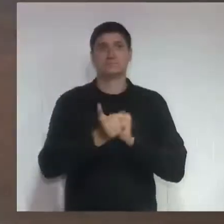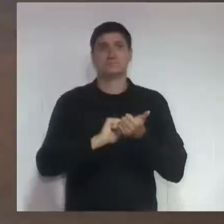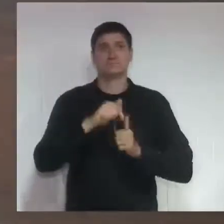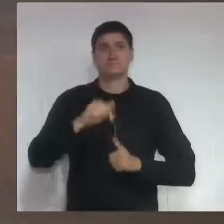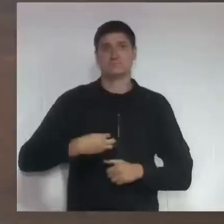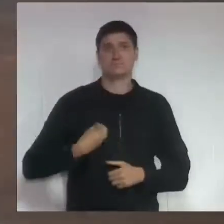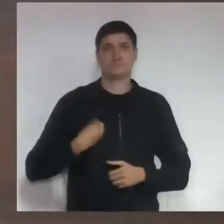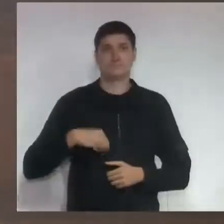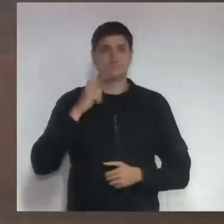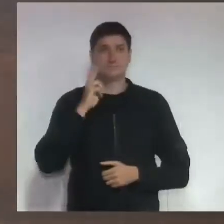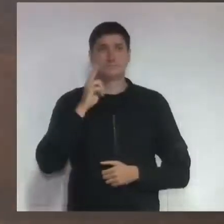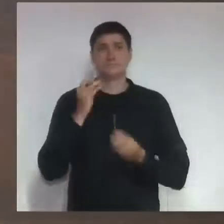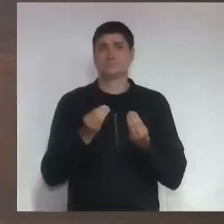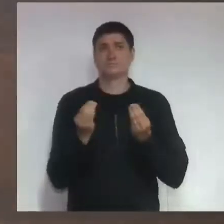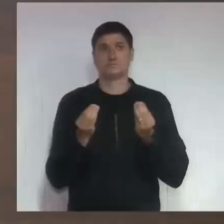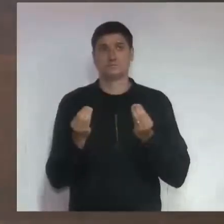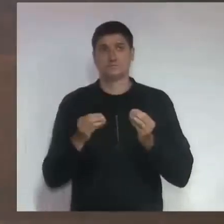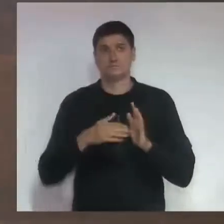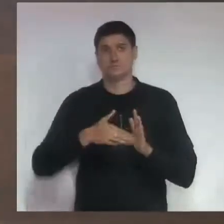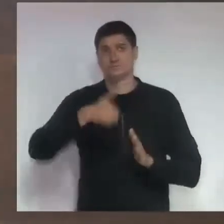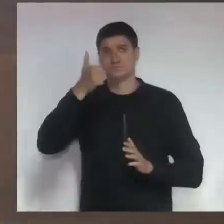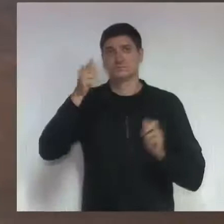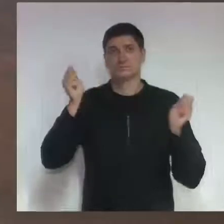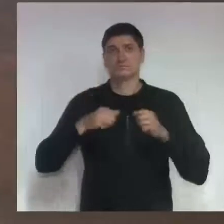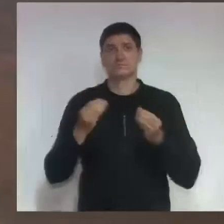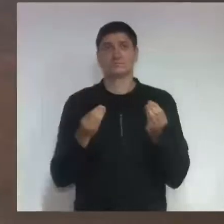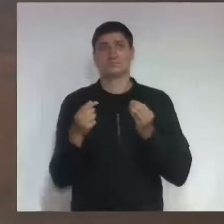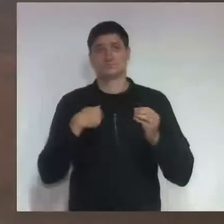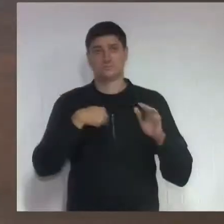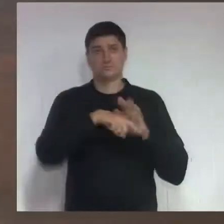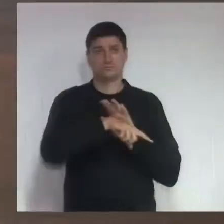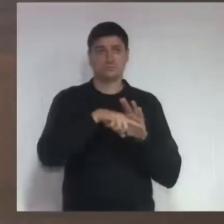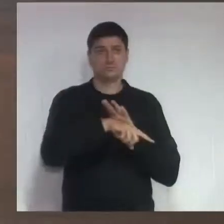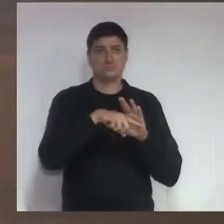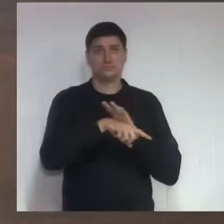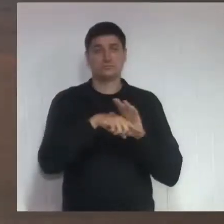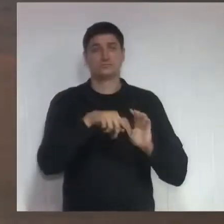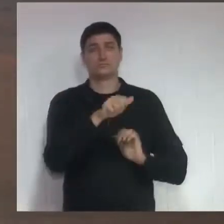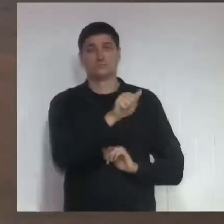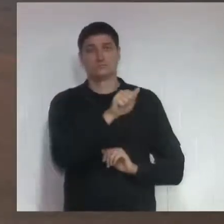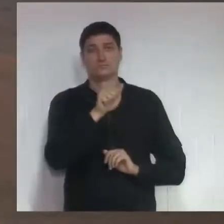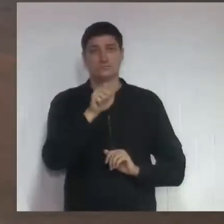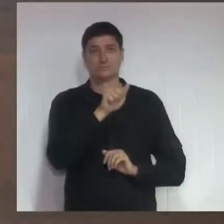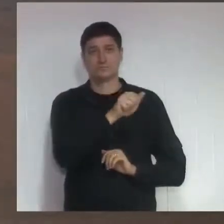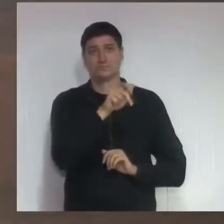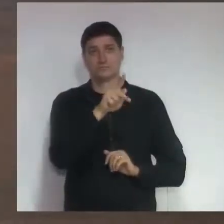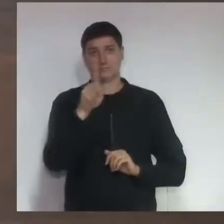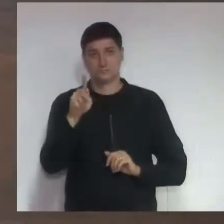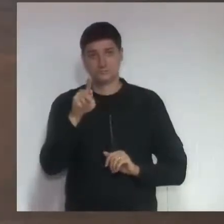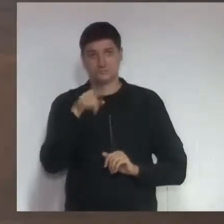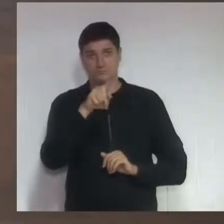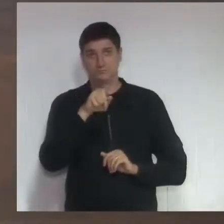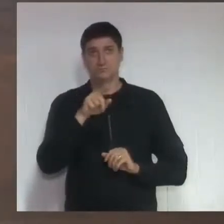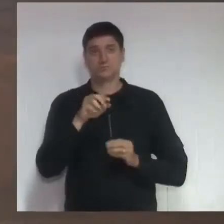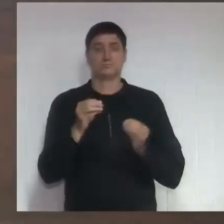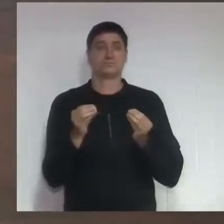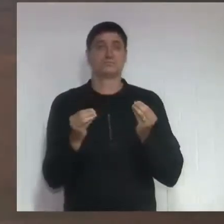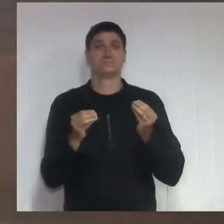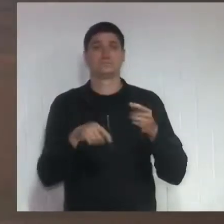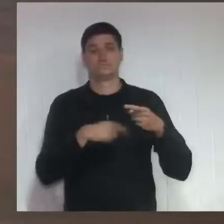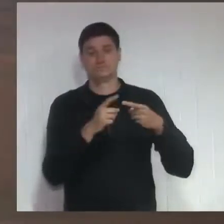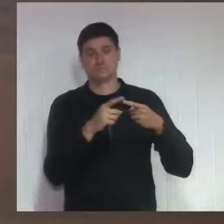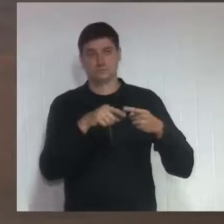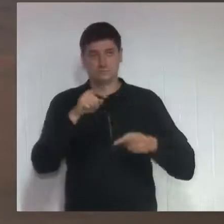Vinhedo? Primeiro, eu fui pesquisar um pouquinho sobre as APPs, não é? Que são as áreas de preservação permanente.